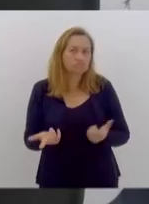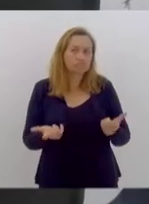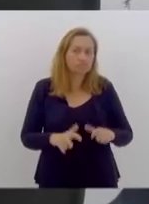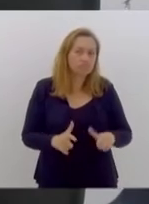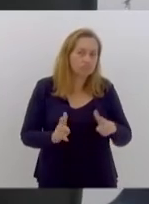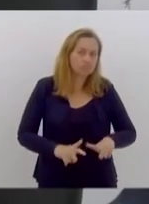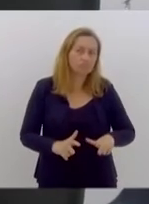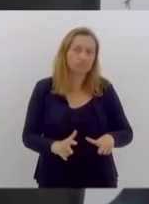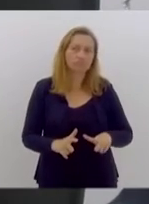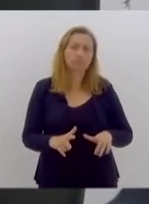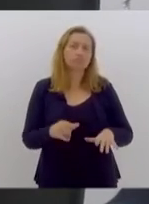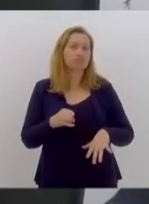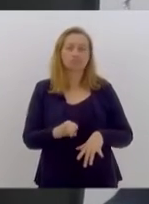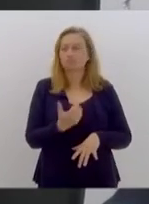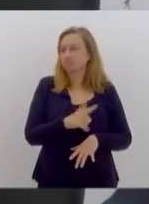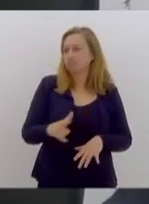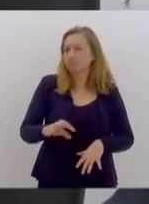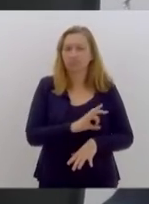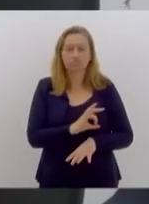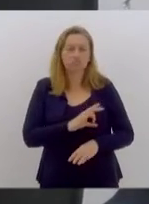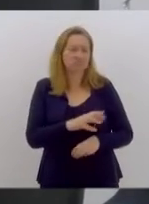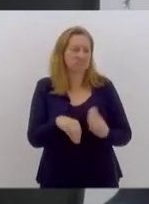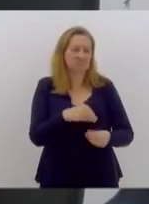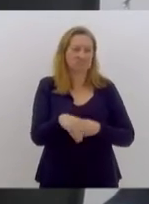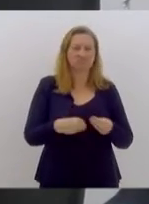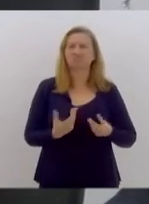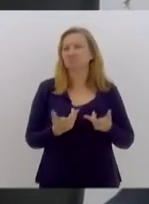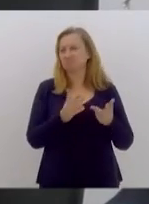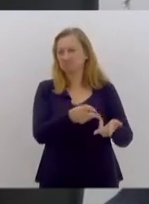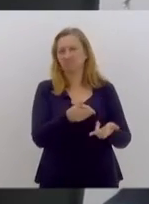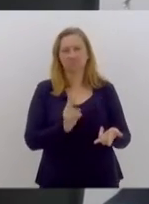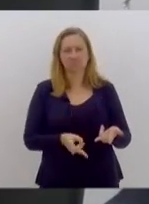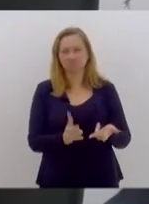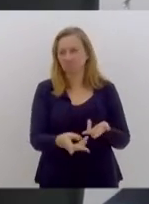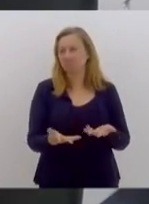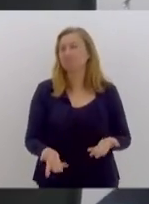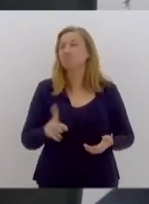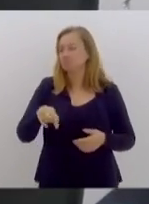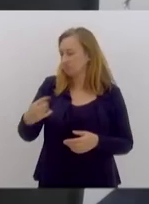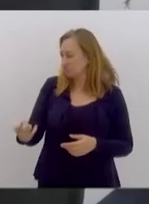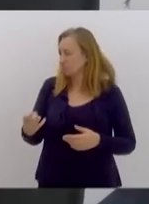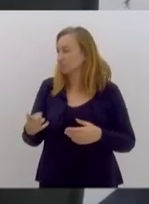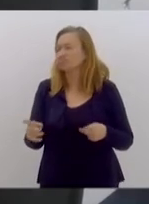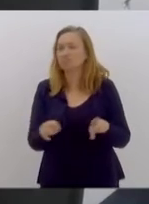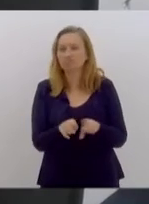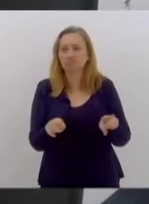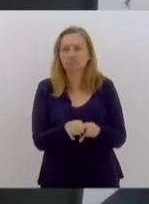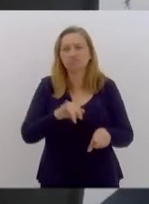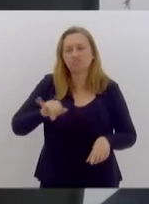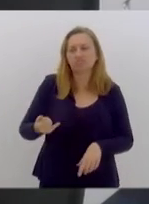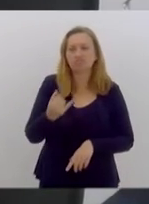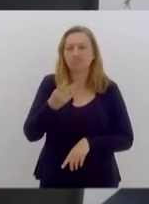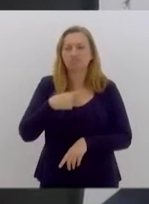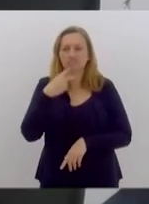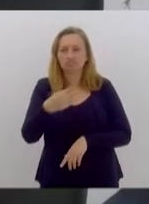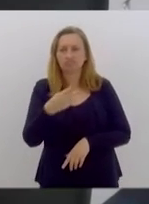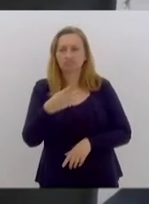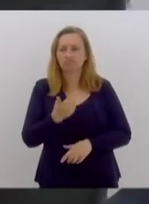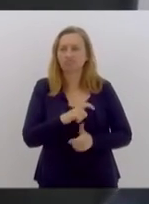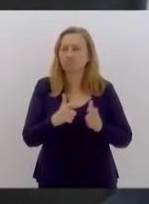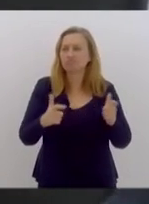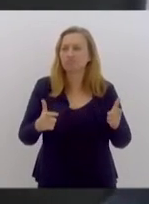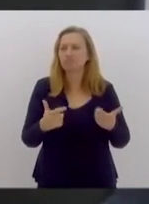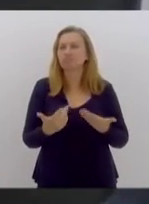estudando porque não é entendimento é uma bandalha e uma outra coisa que eu queria aproveitar essa oportunidade dizer da